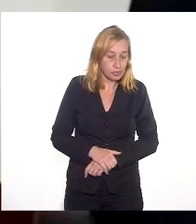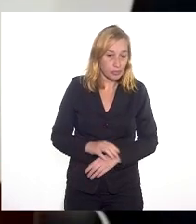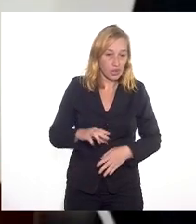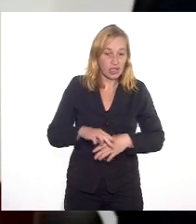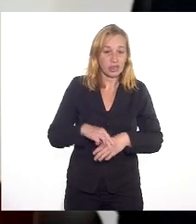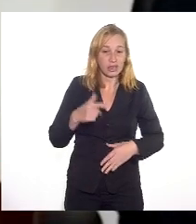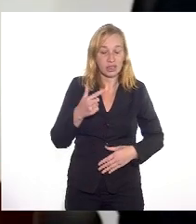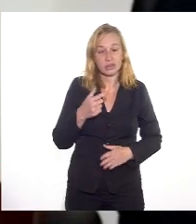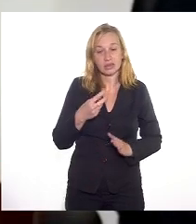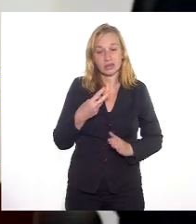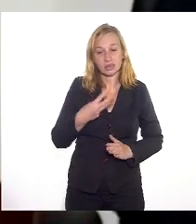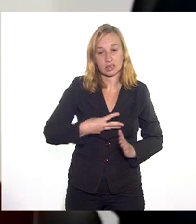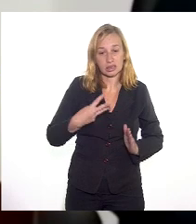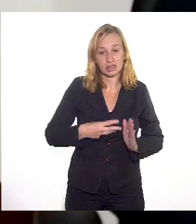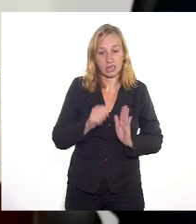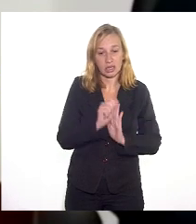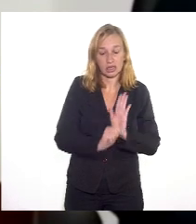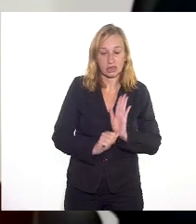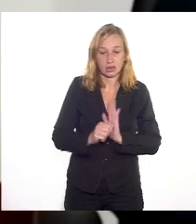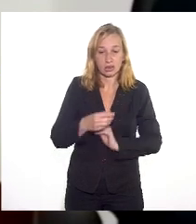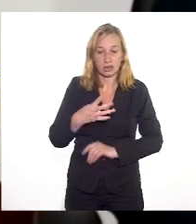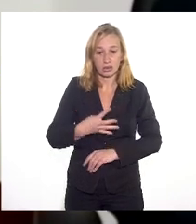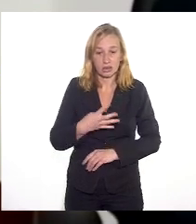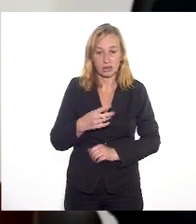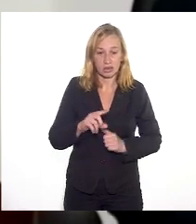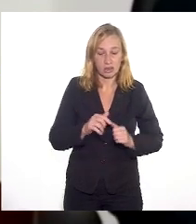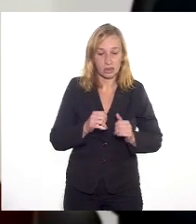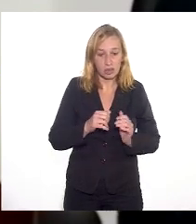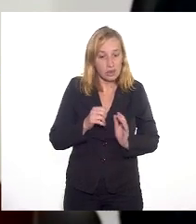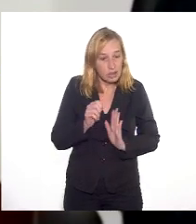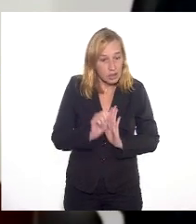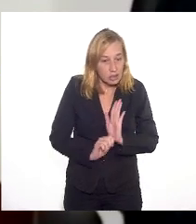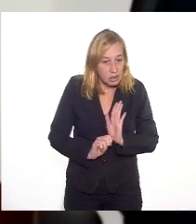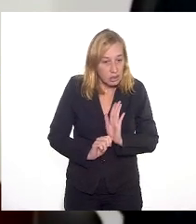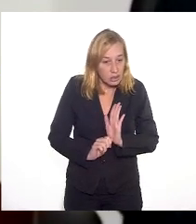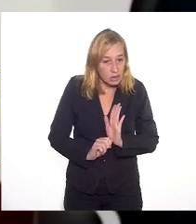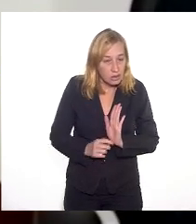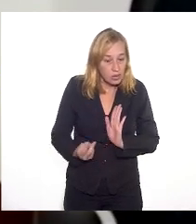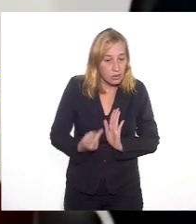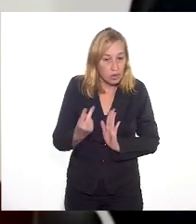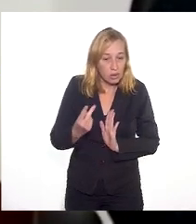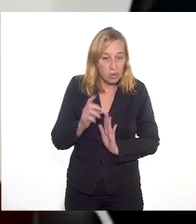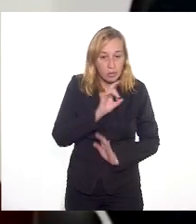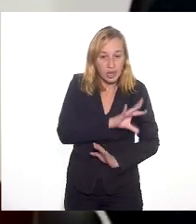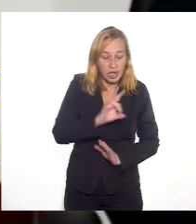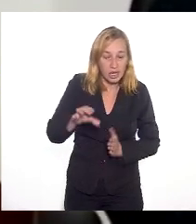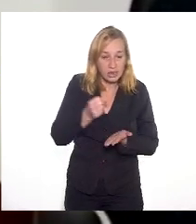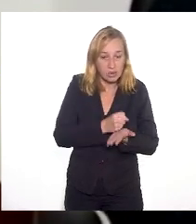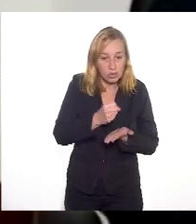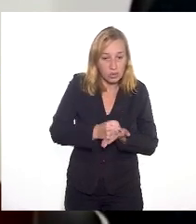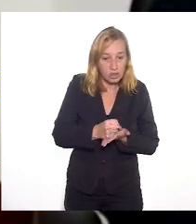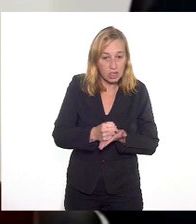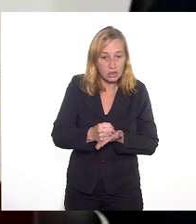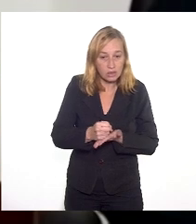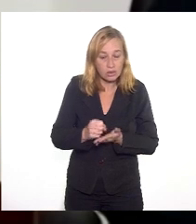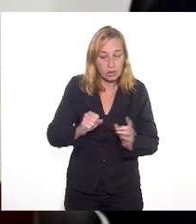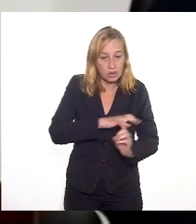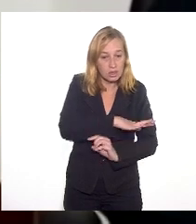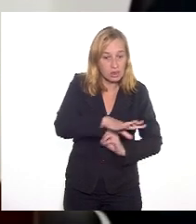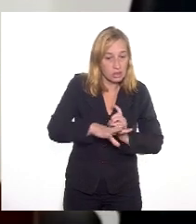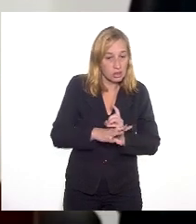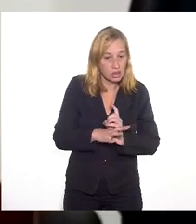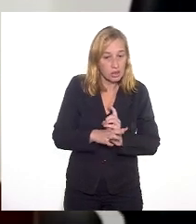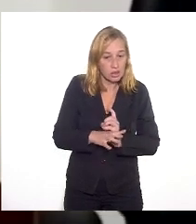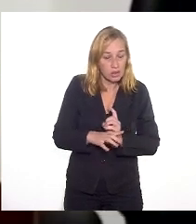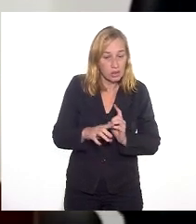artigo 24, com a seguinte redação: demonstrativo contendo estimativa do valor de despesa anual para cada contrato da organização social, informando